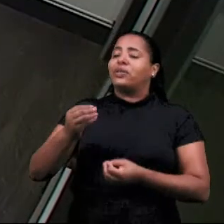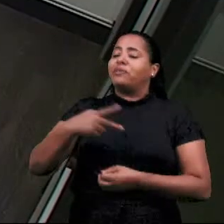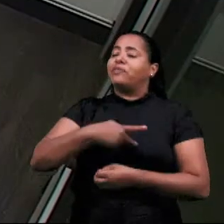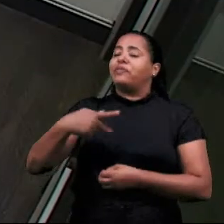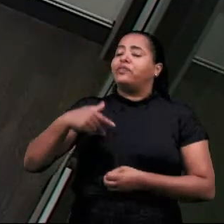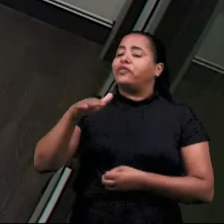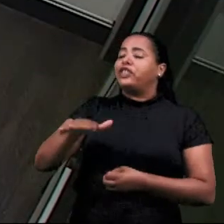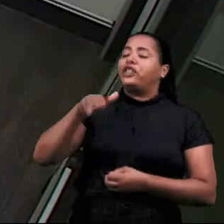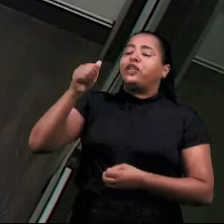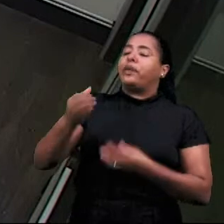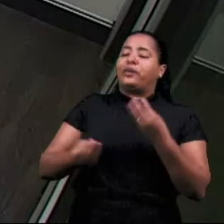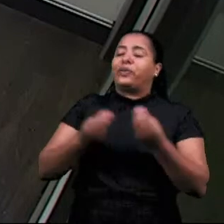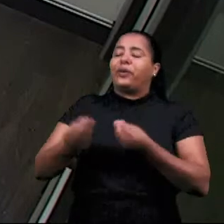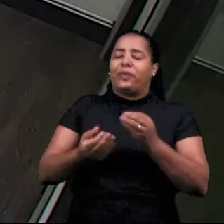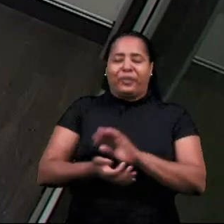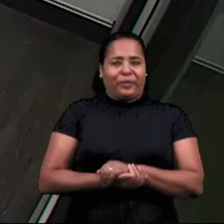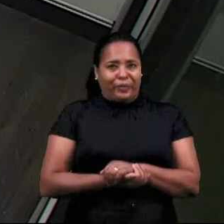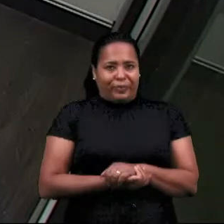palavra?